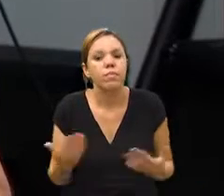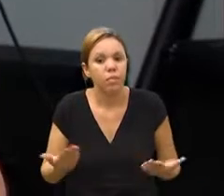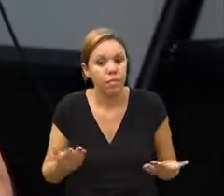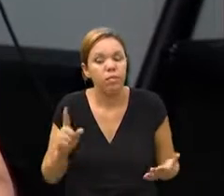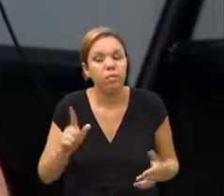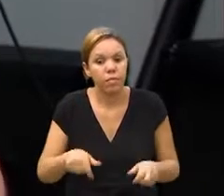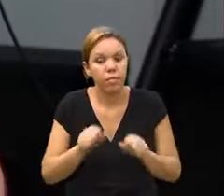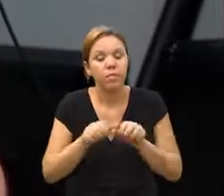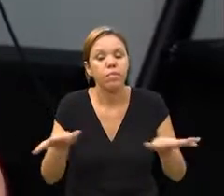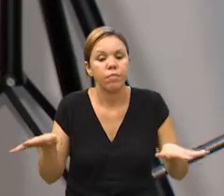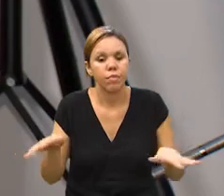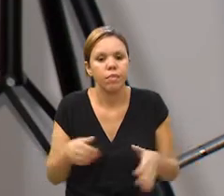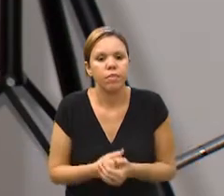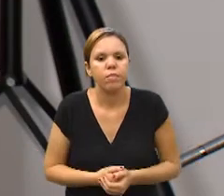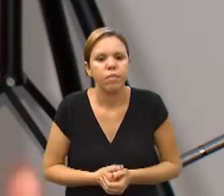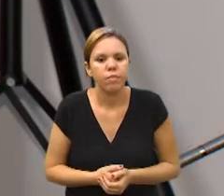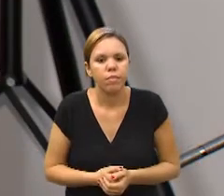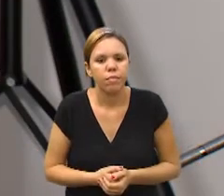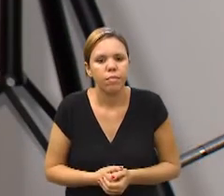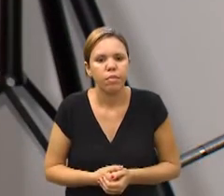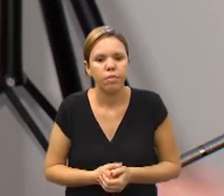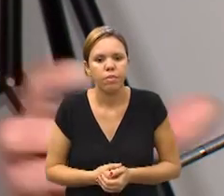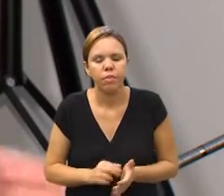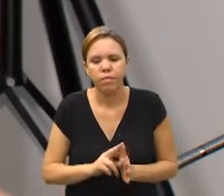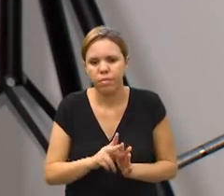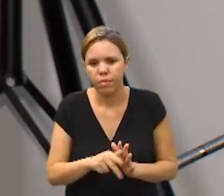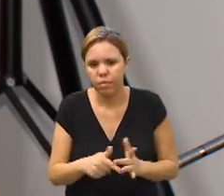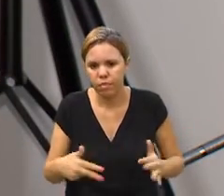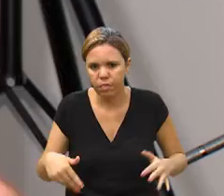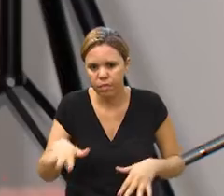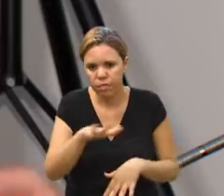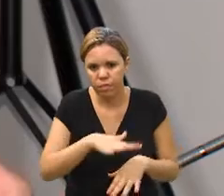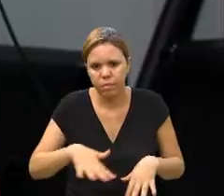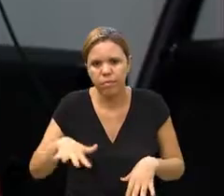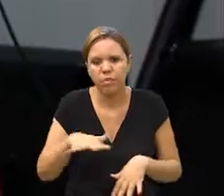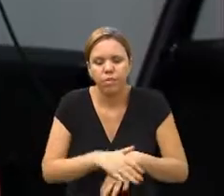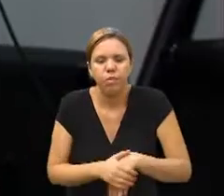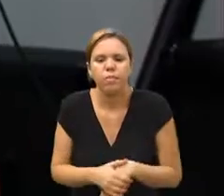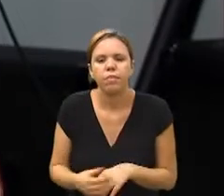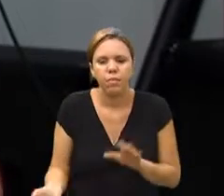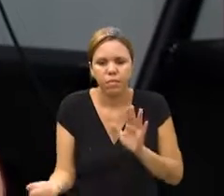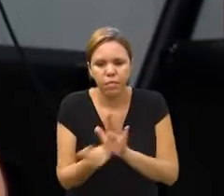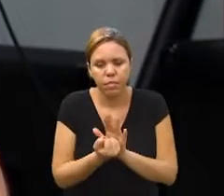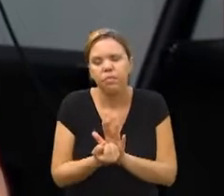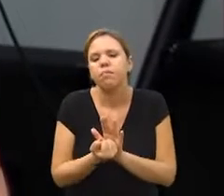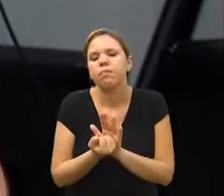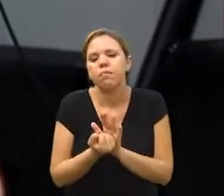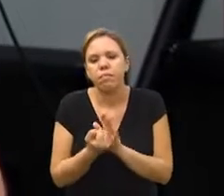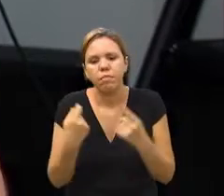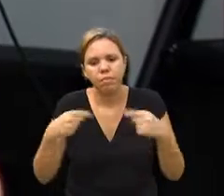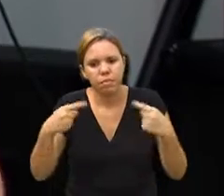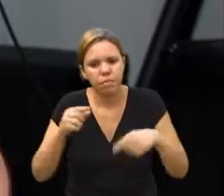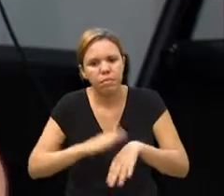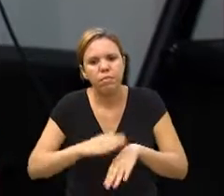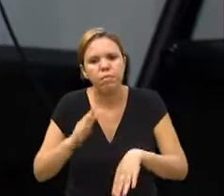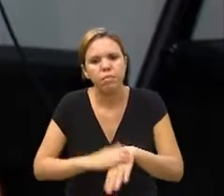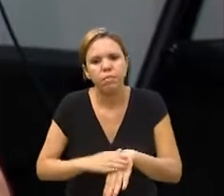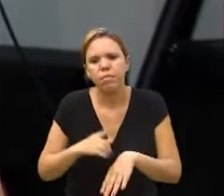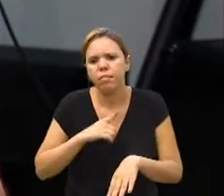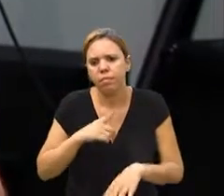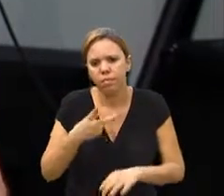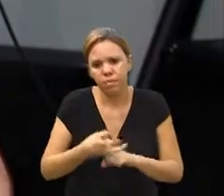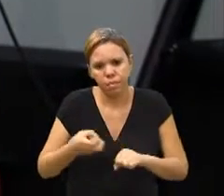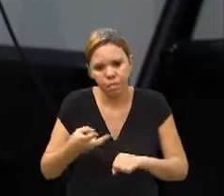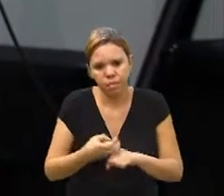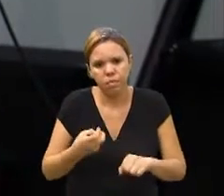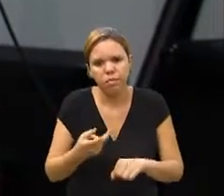é distribuído pela One RPM, por outros selos virtuais. Tem no Spotify, quem quiser ouvir